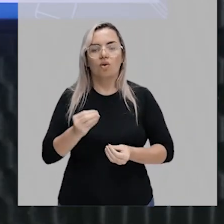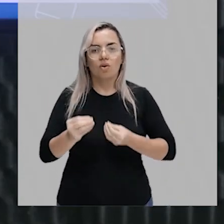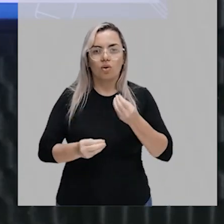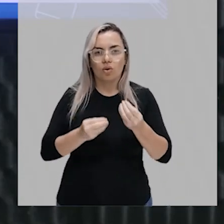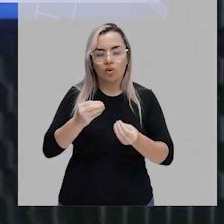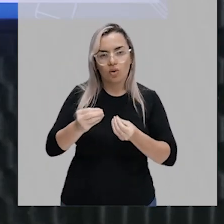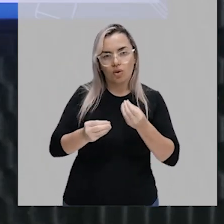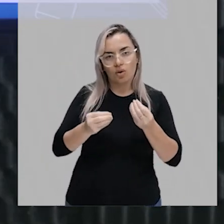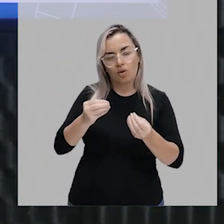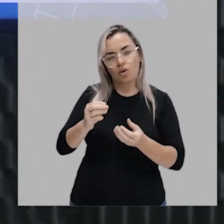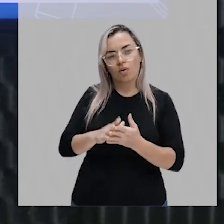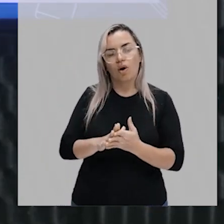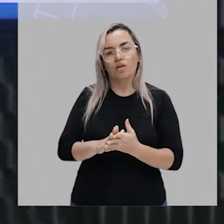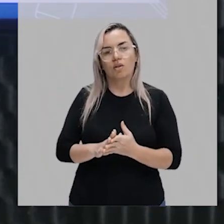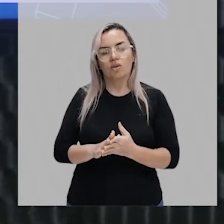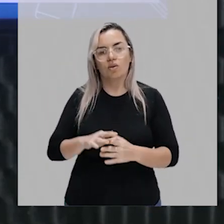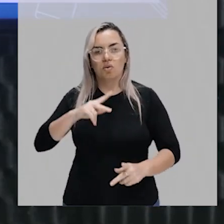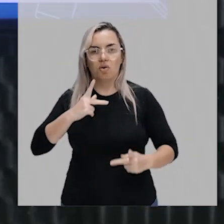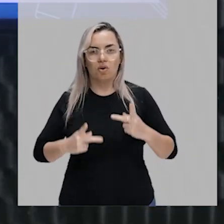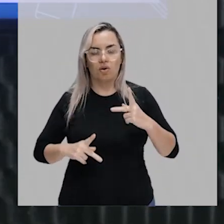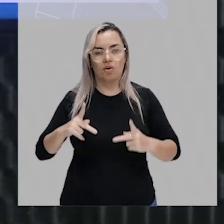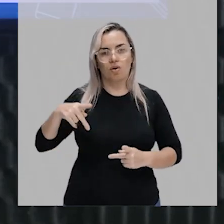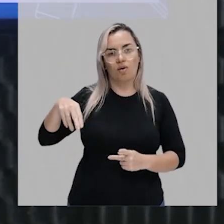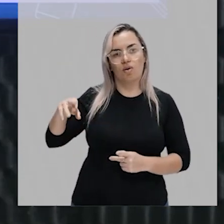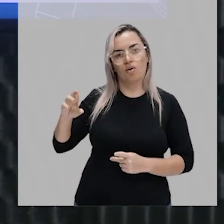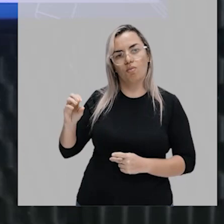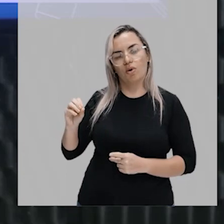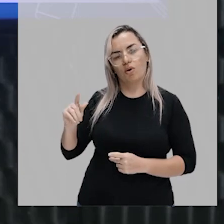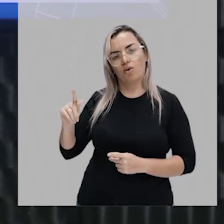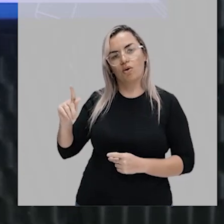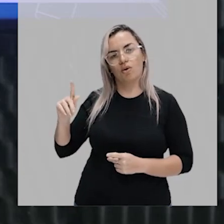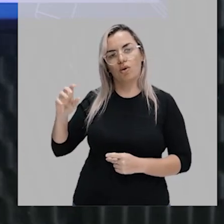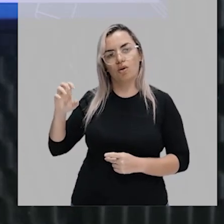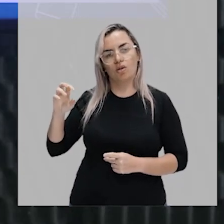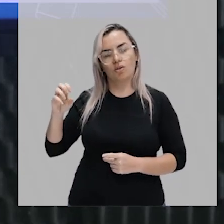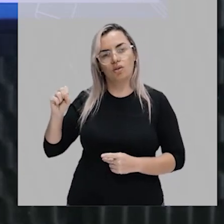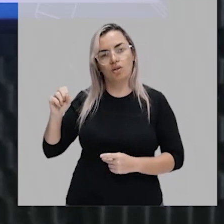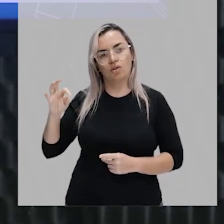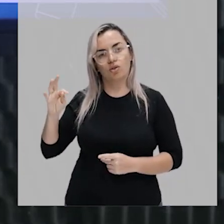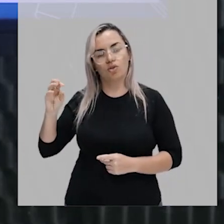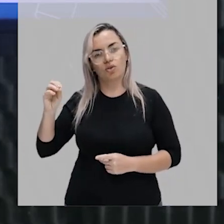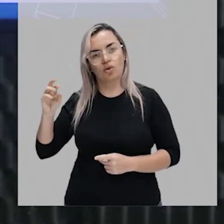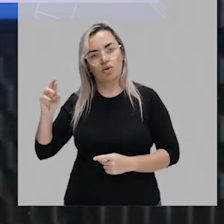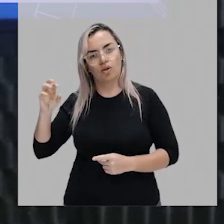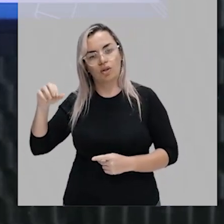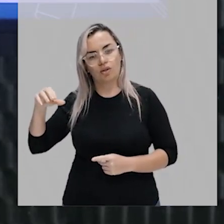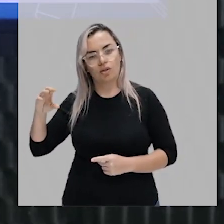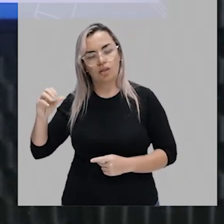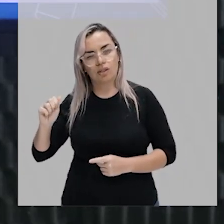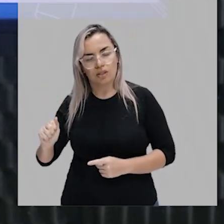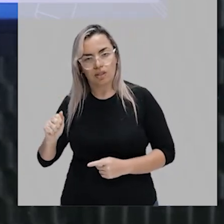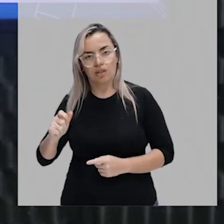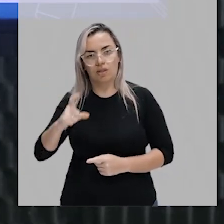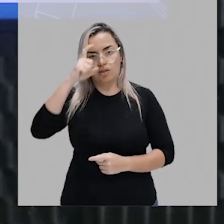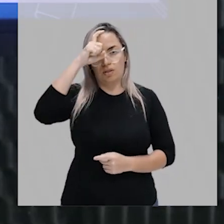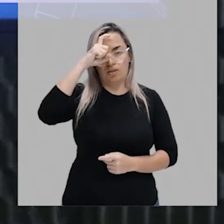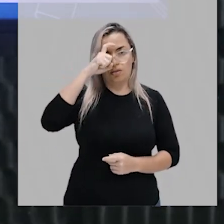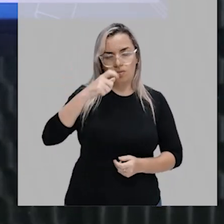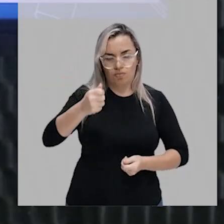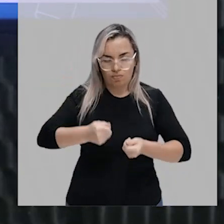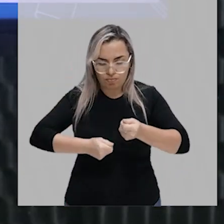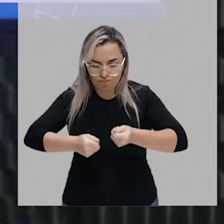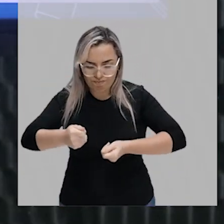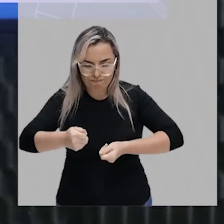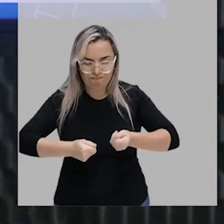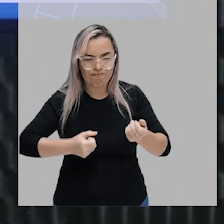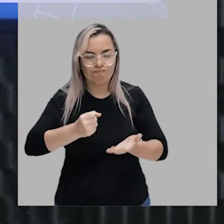e estrógeno. A progesterona, ela vai controlar, por exemplo, os ciclos menstruais, tá? Ajuda